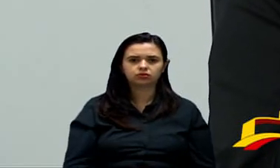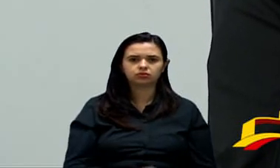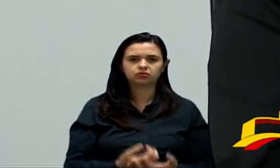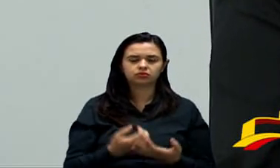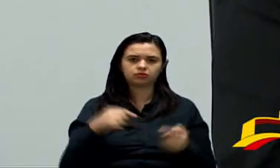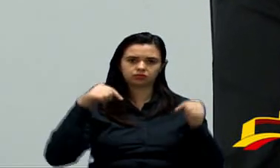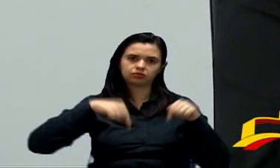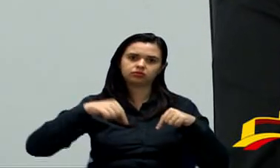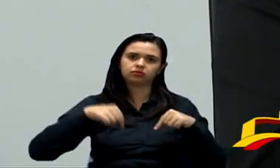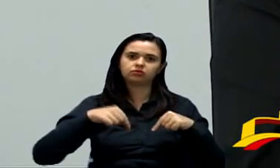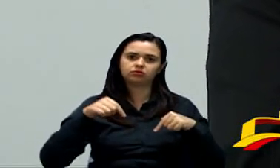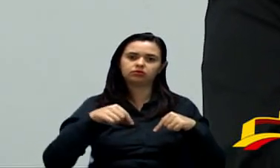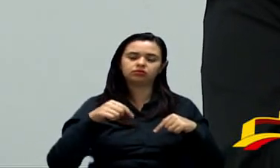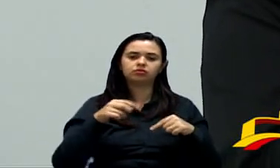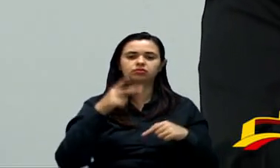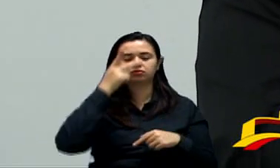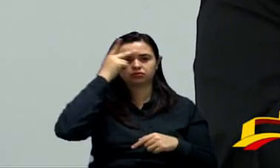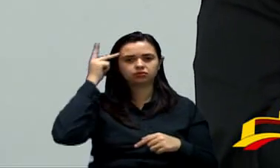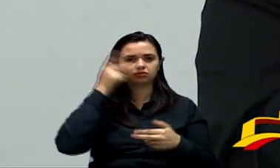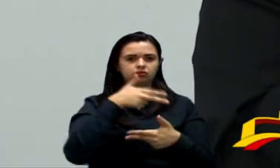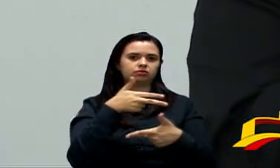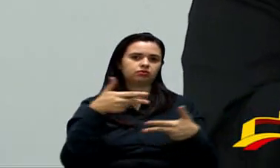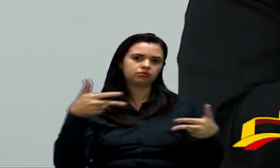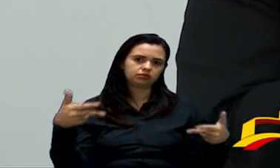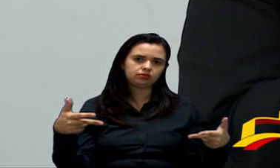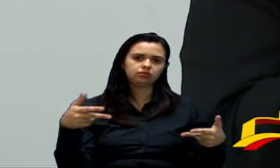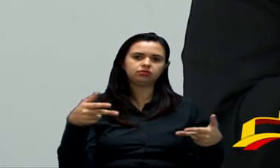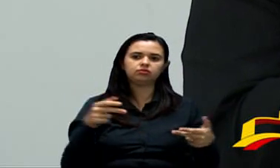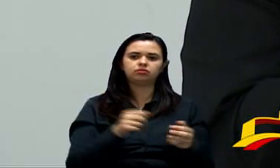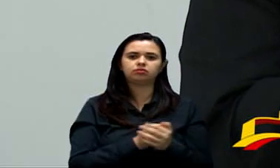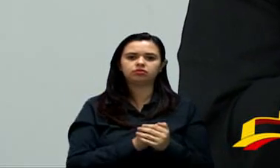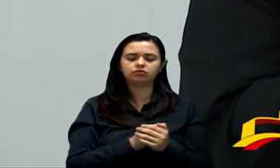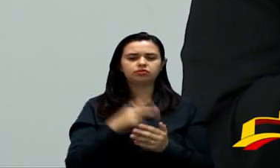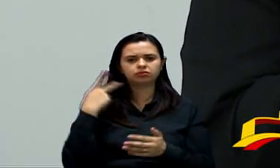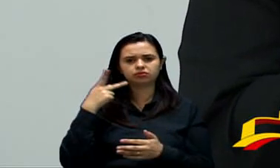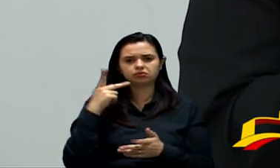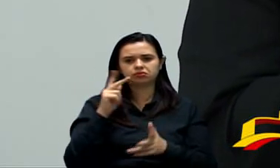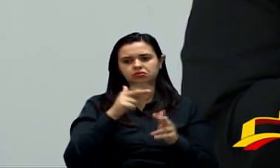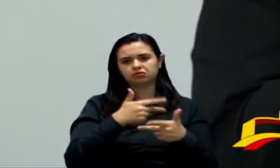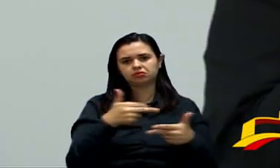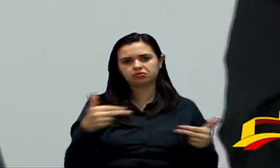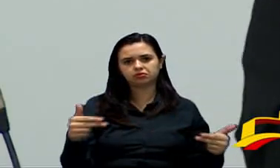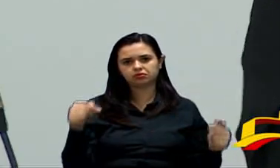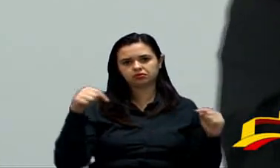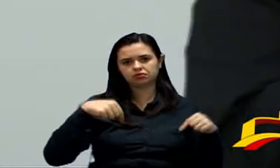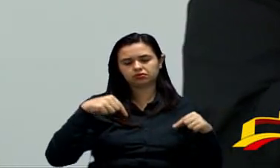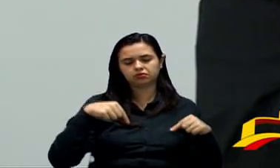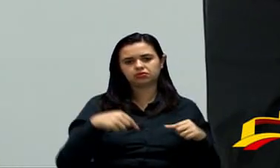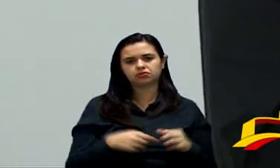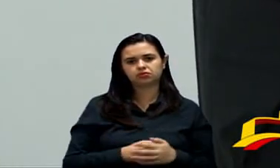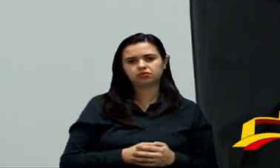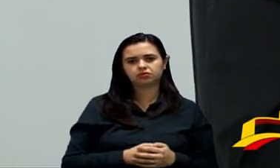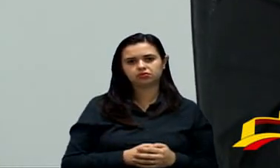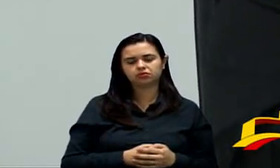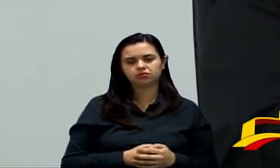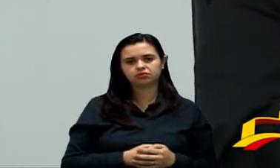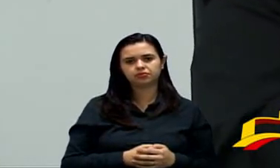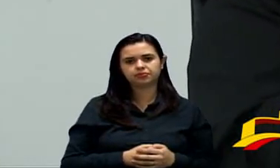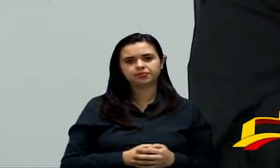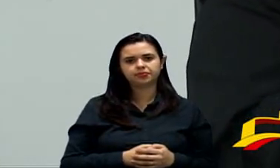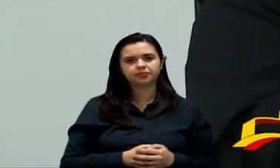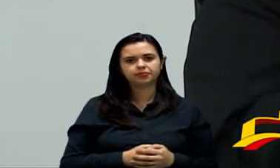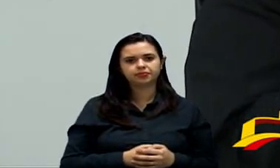Aqui as pessoas, tem vários vereadores, que nem o Cristiano Passo, o vereador Silvano Júnior, Claudio, todos os vereadores atendem muitas